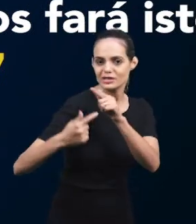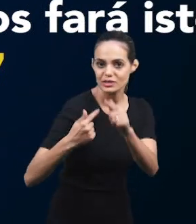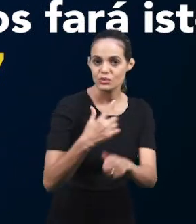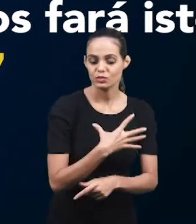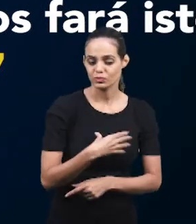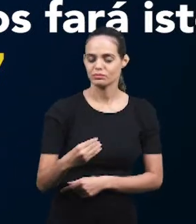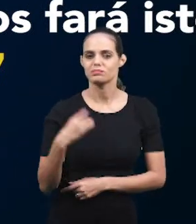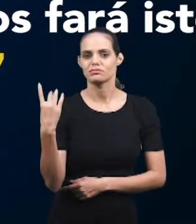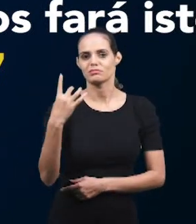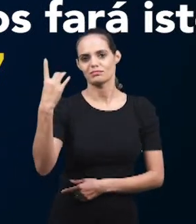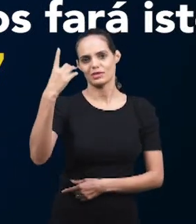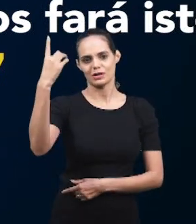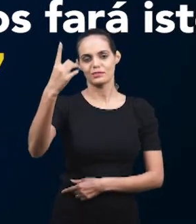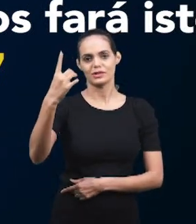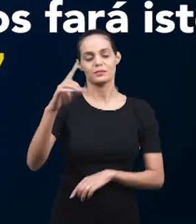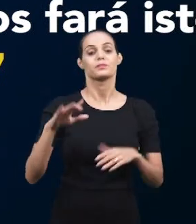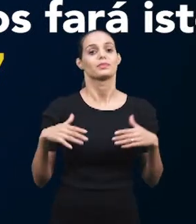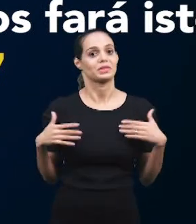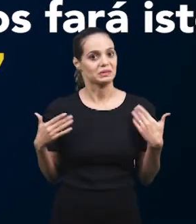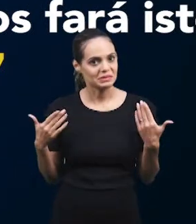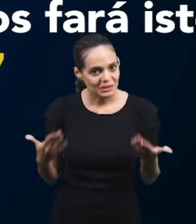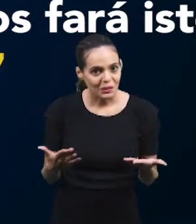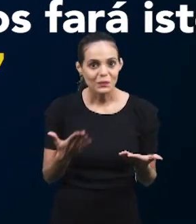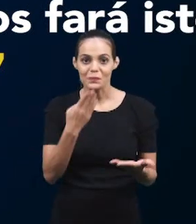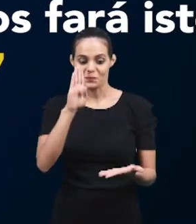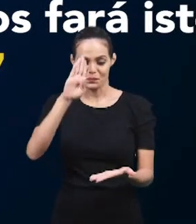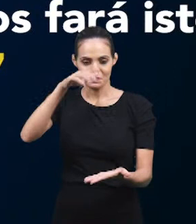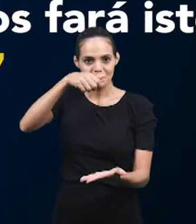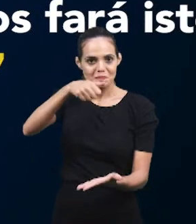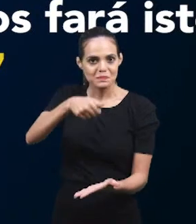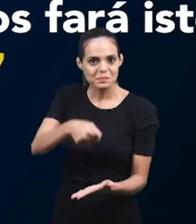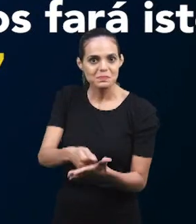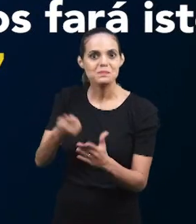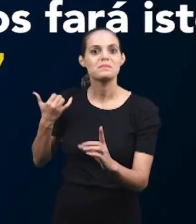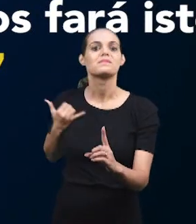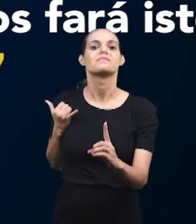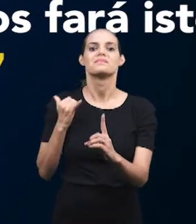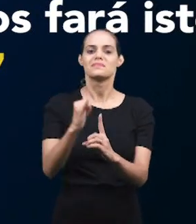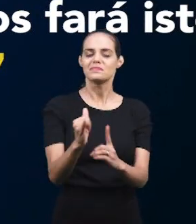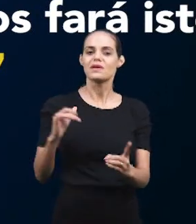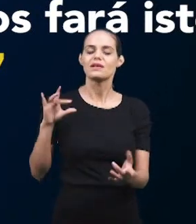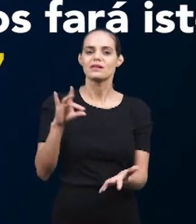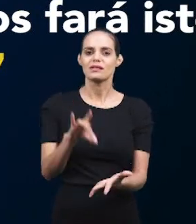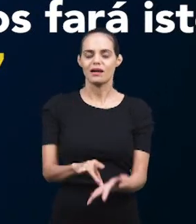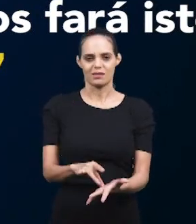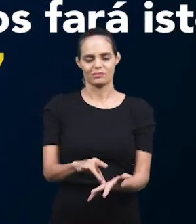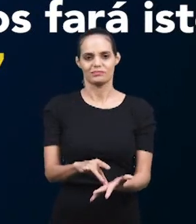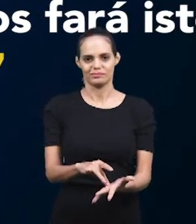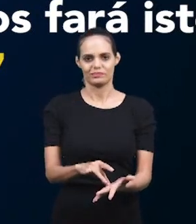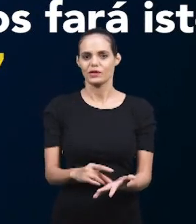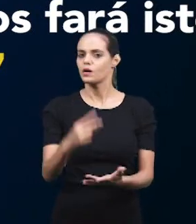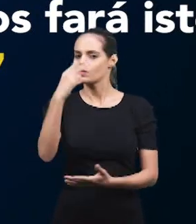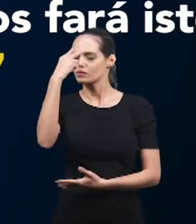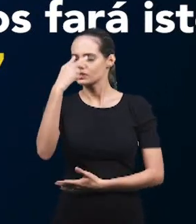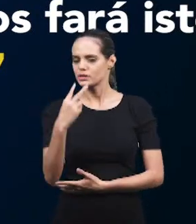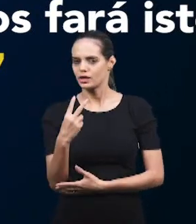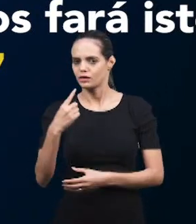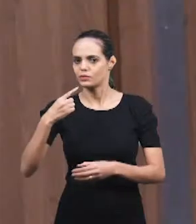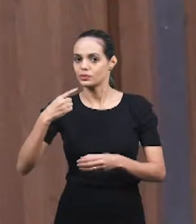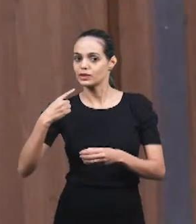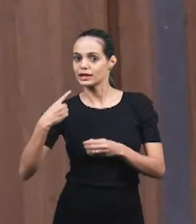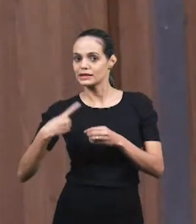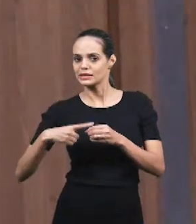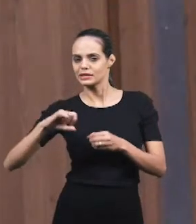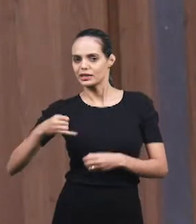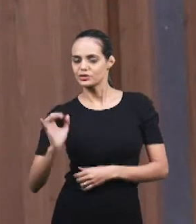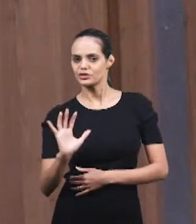essa profecia estava sendo cumprida nesse momento. E assim foi como o cego de Jericó o reconheceu.